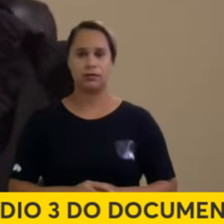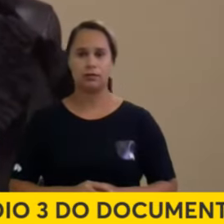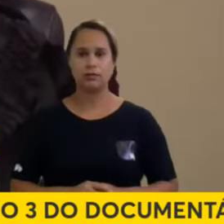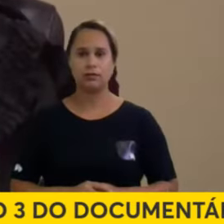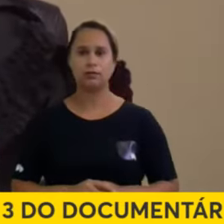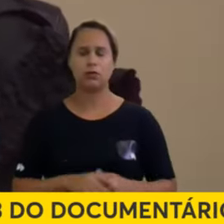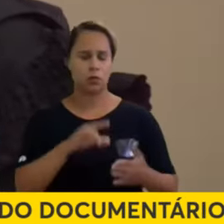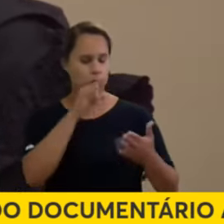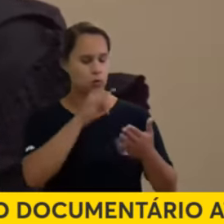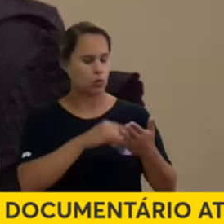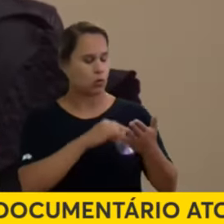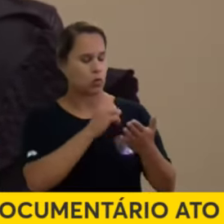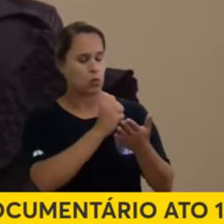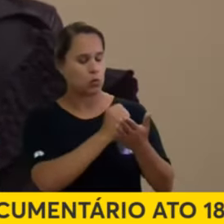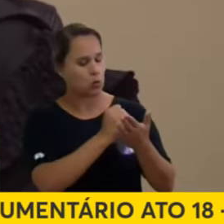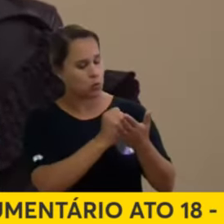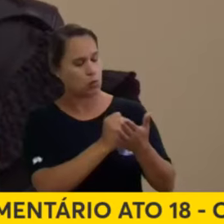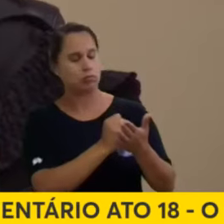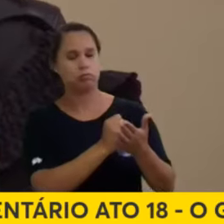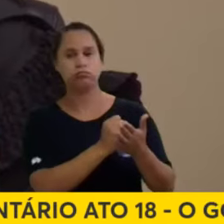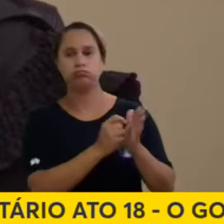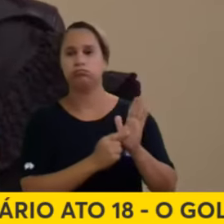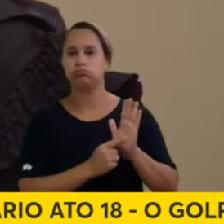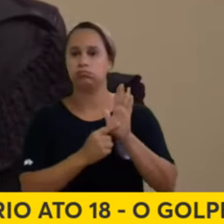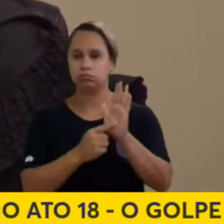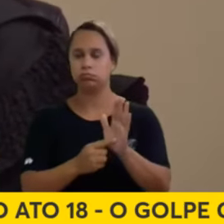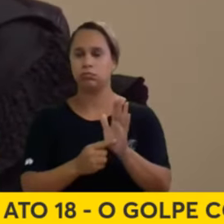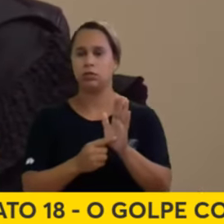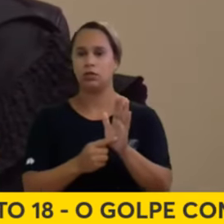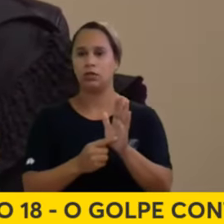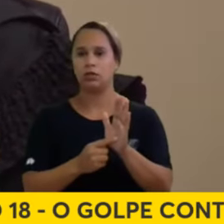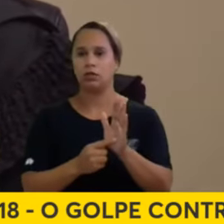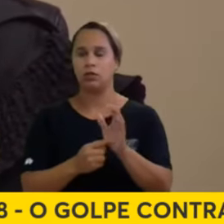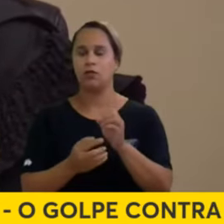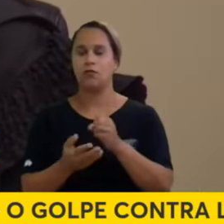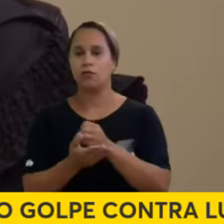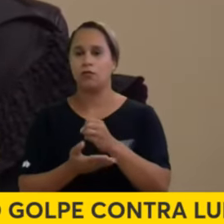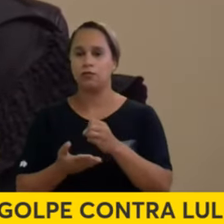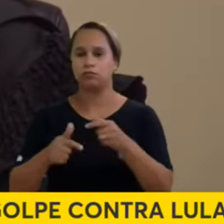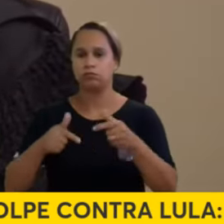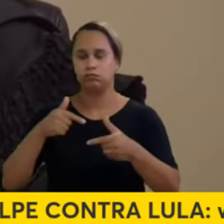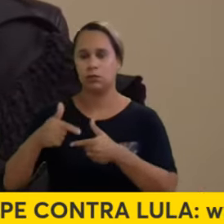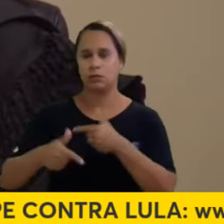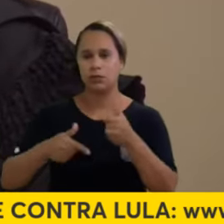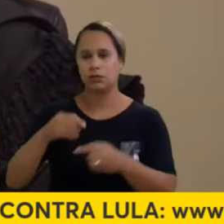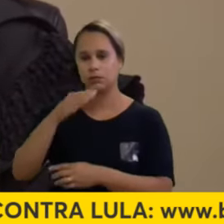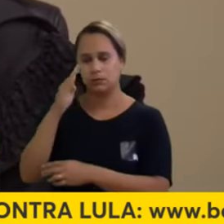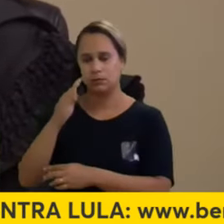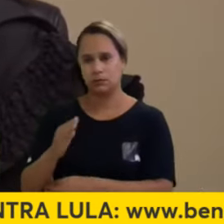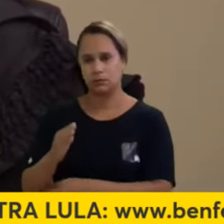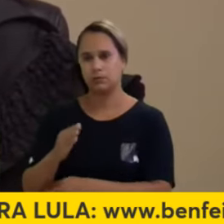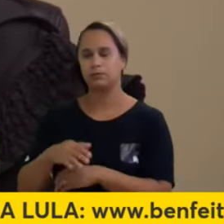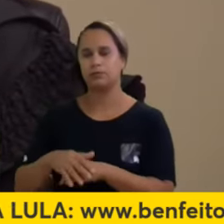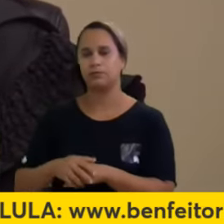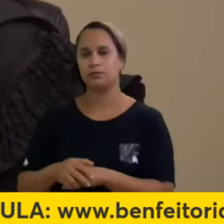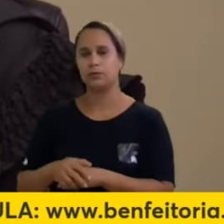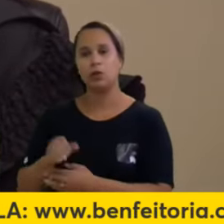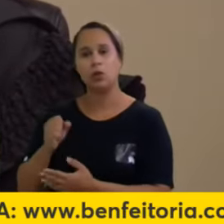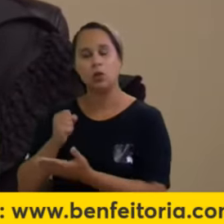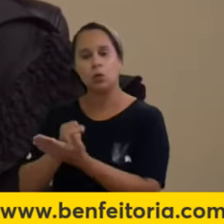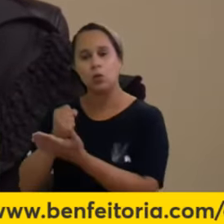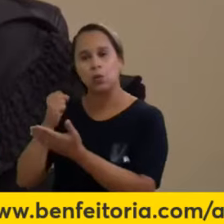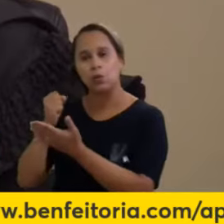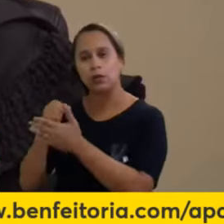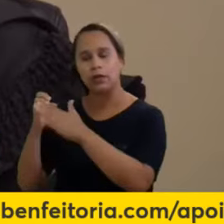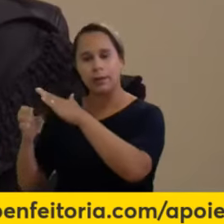documentos apresentados pela Fundação pela Fundação trabalhista Nacional ela contratou a empresa jurídica Bel tau assessoria para